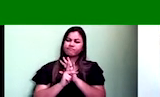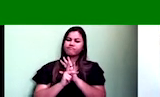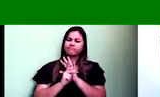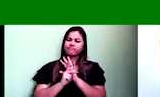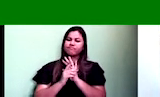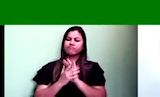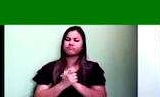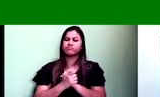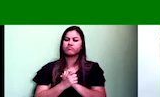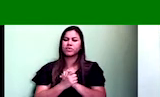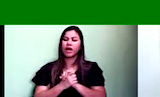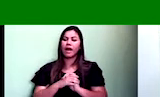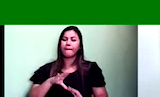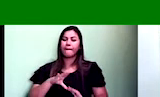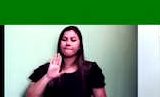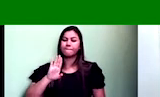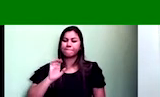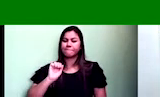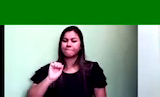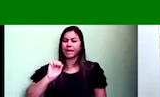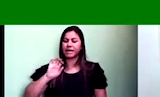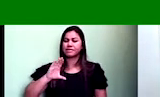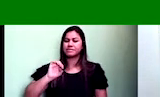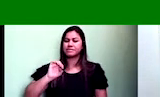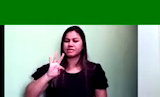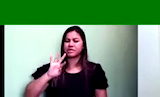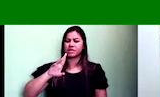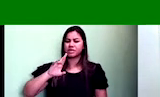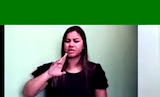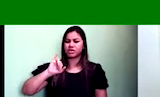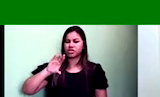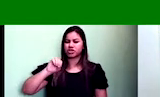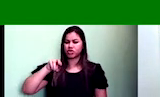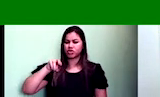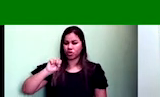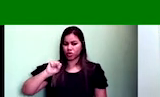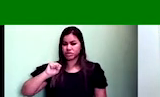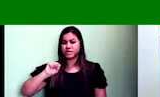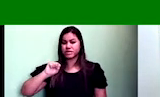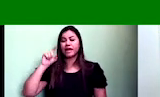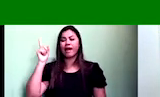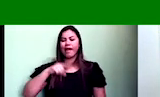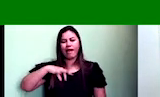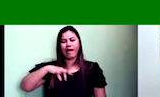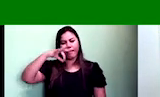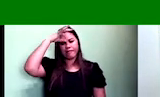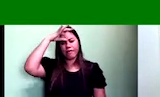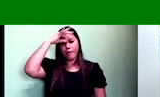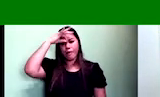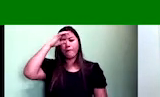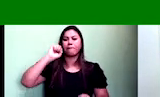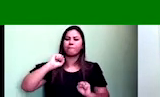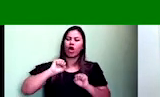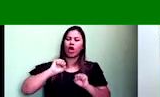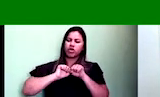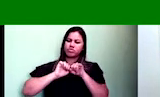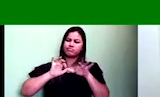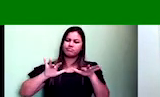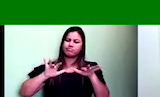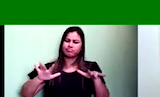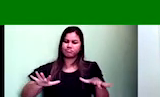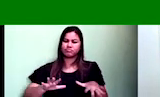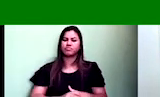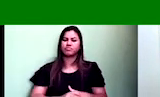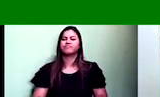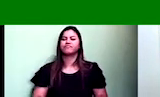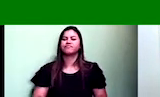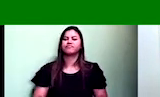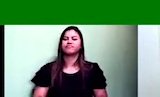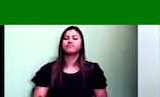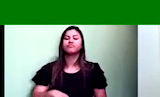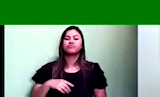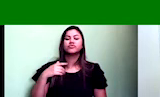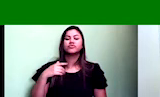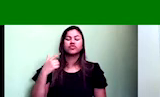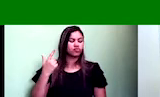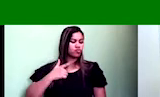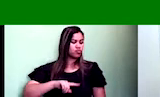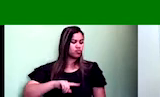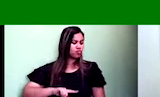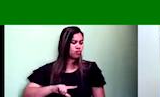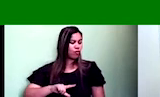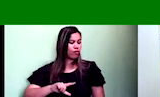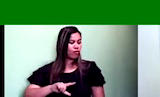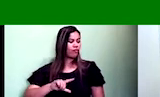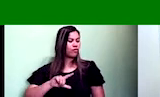considerada altamente transmissível pelas relações sexuais, clamídia,